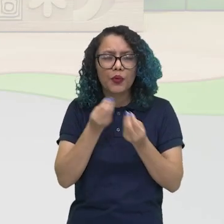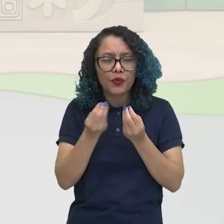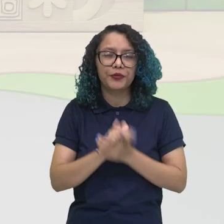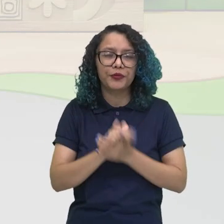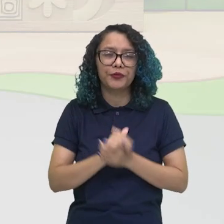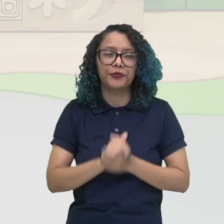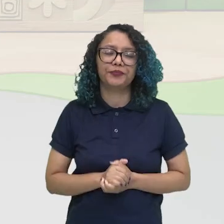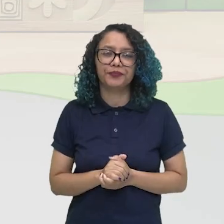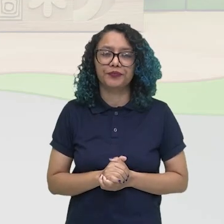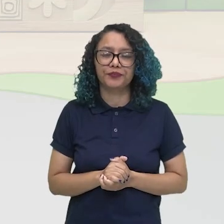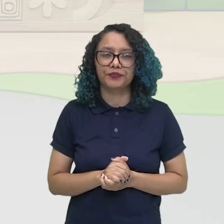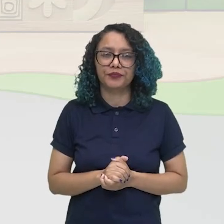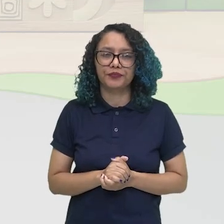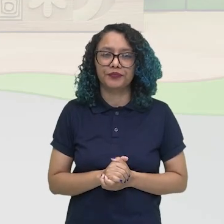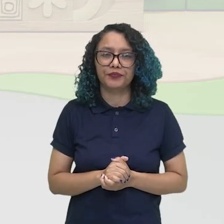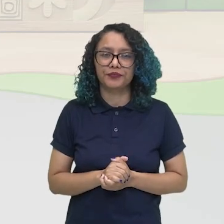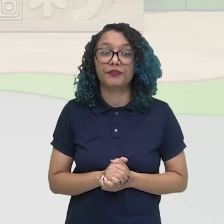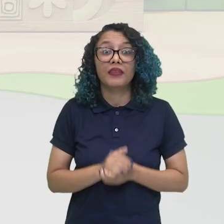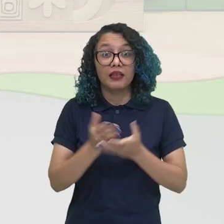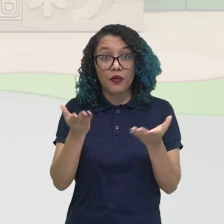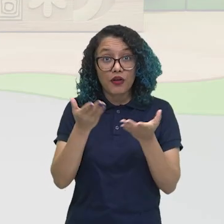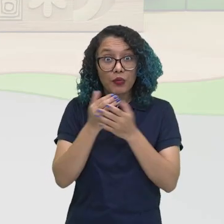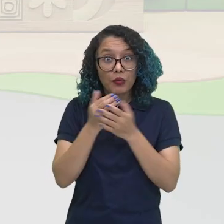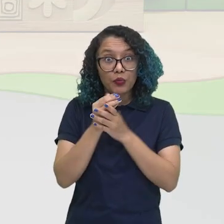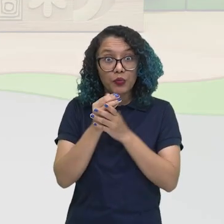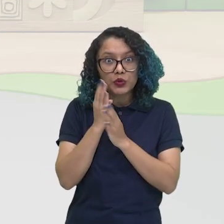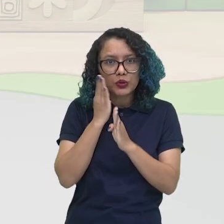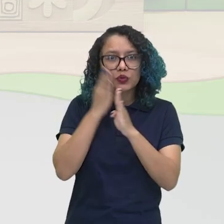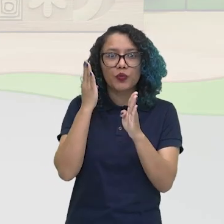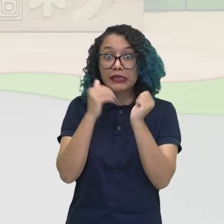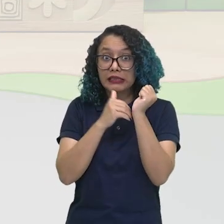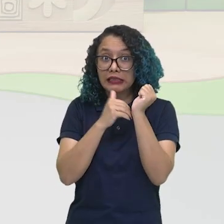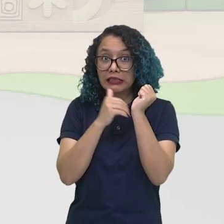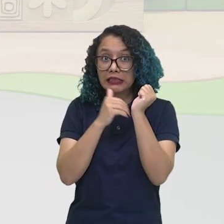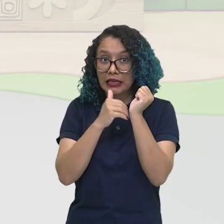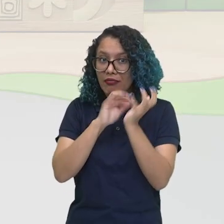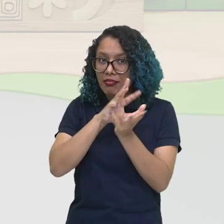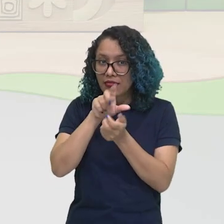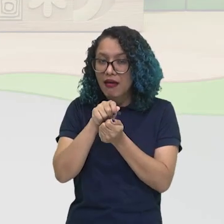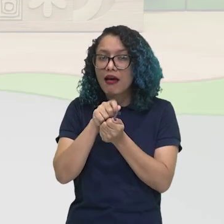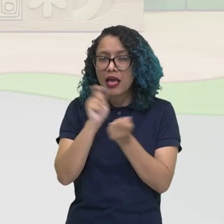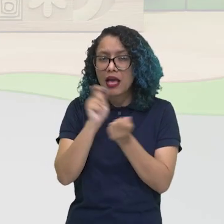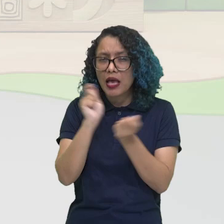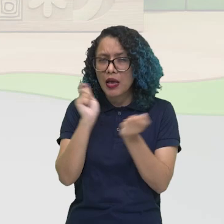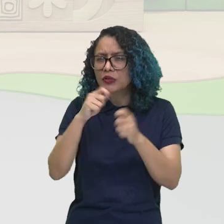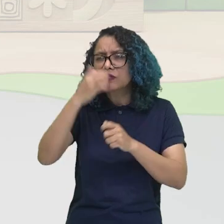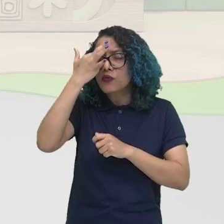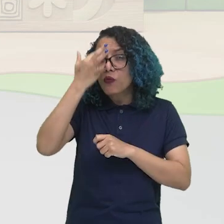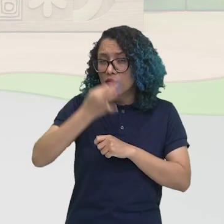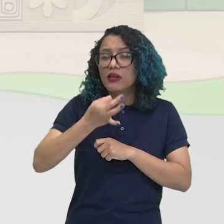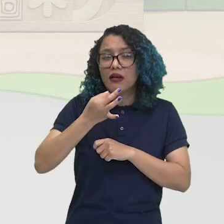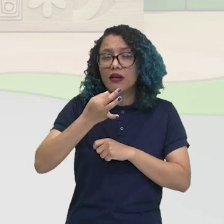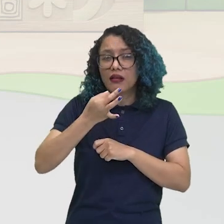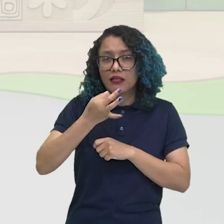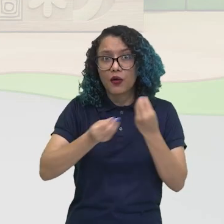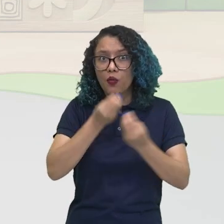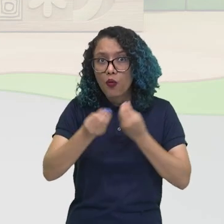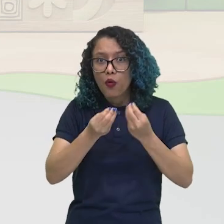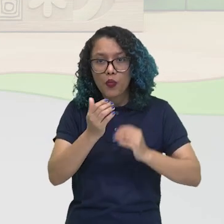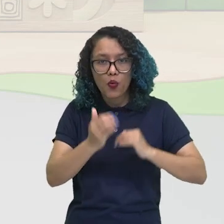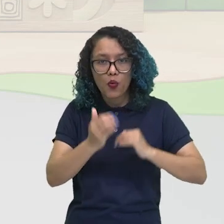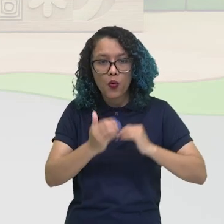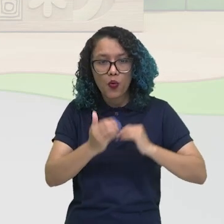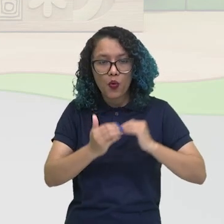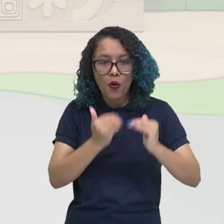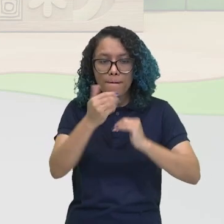Então, desvendando aí os segredos, né, do nosso planeta, nós vamos entender a formação das rochas, né,